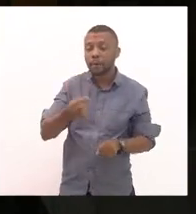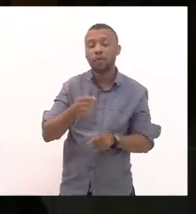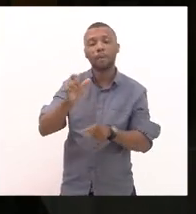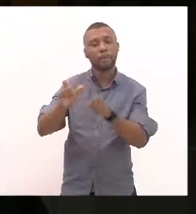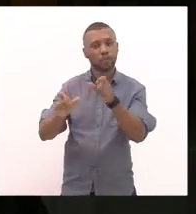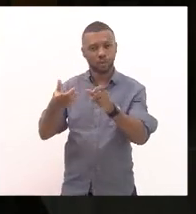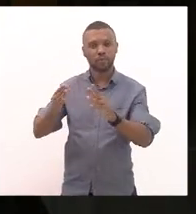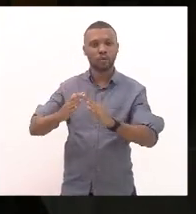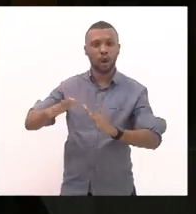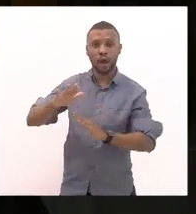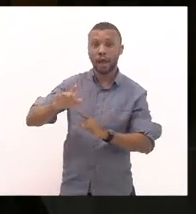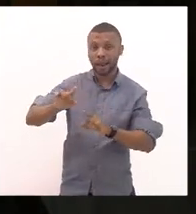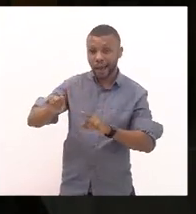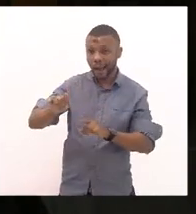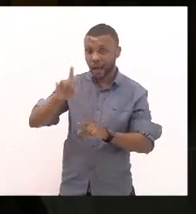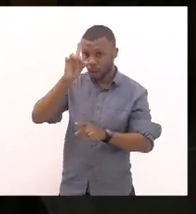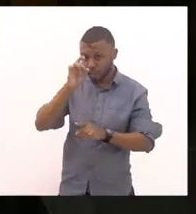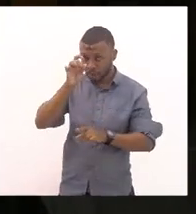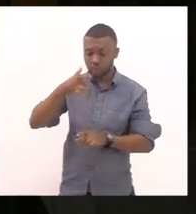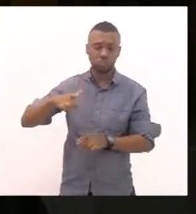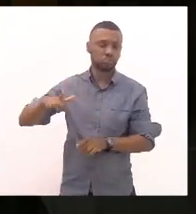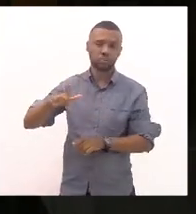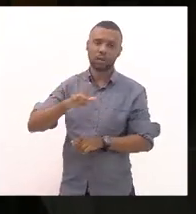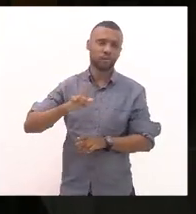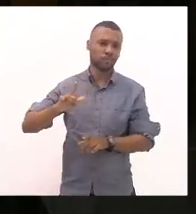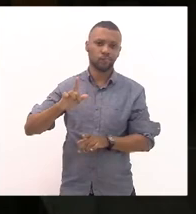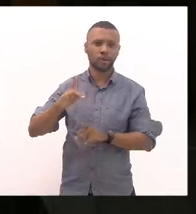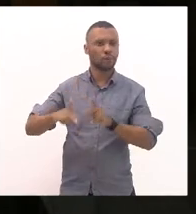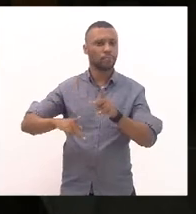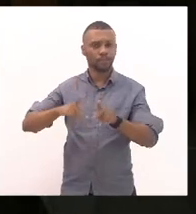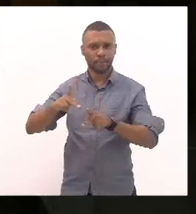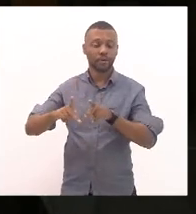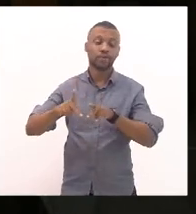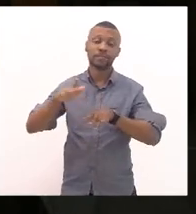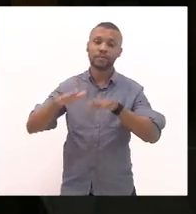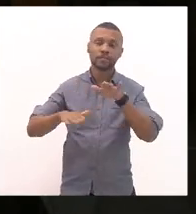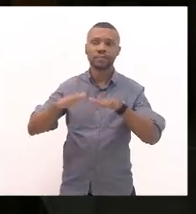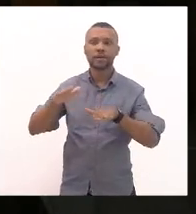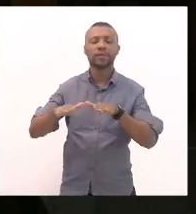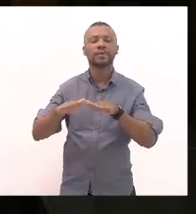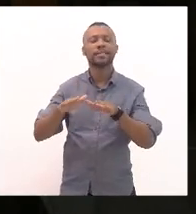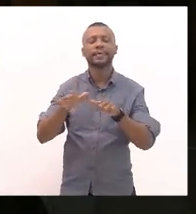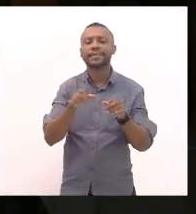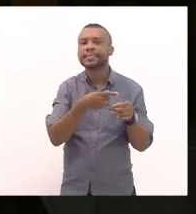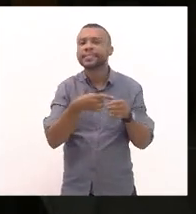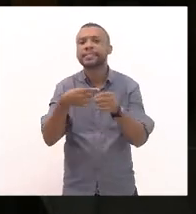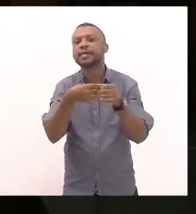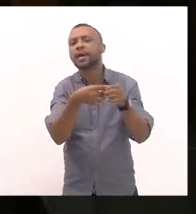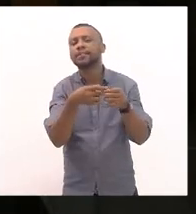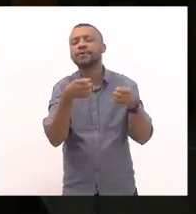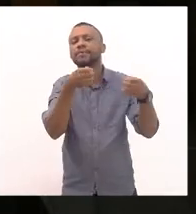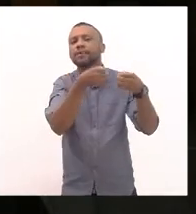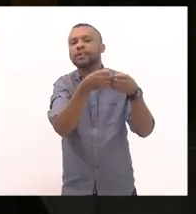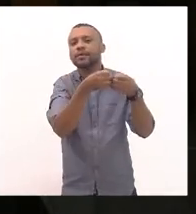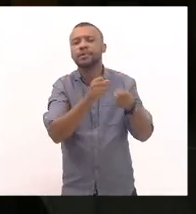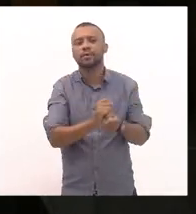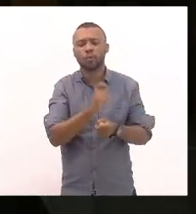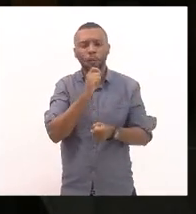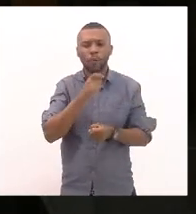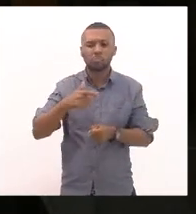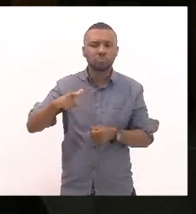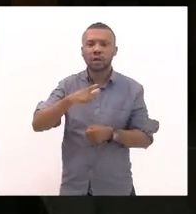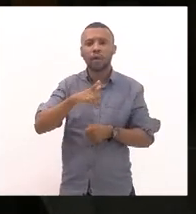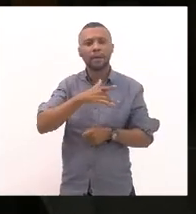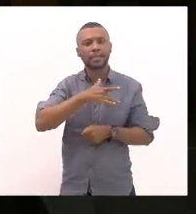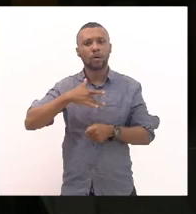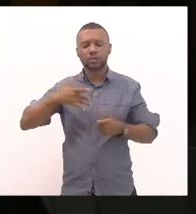hospital e a população muitas vezes das cidades vizinhas por não ter uma